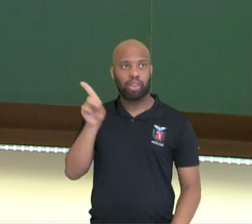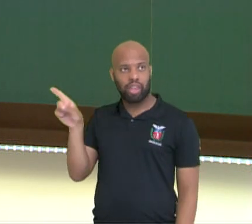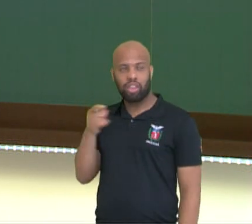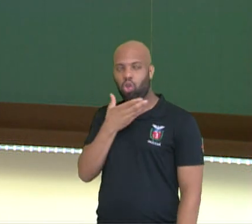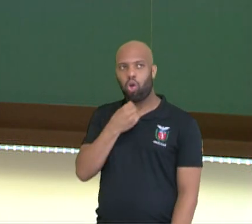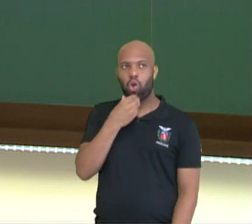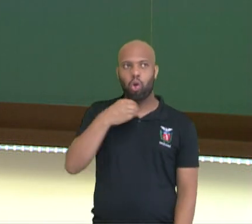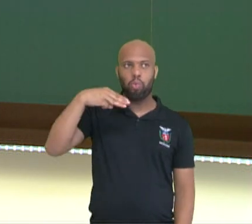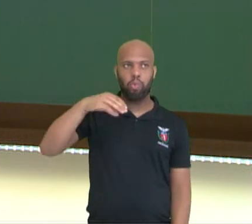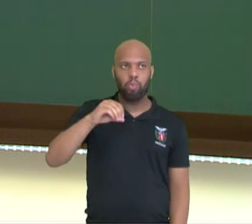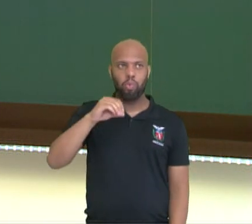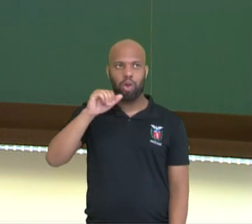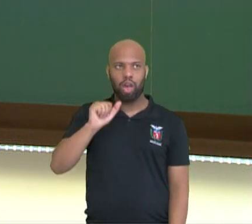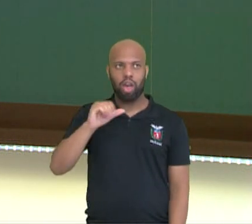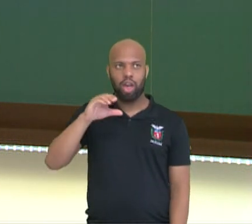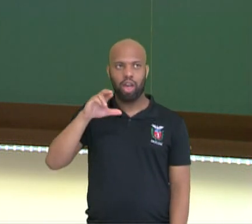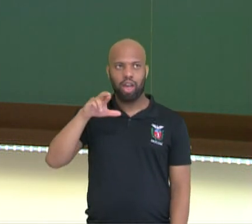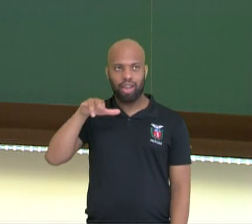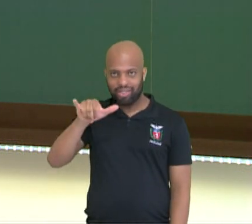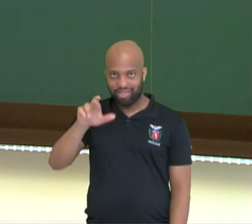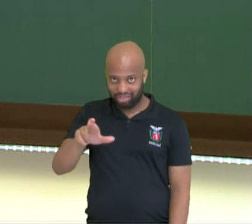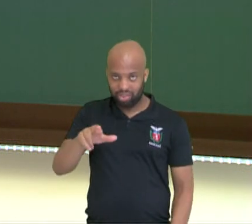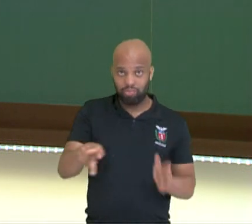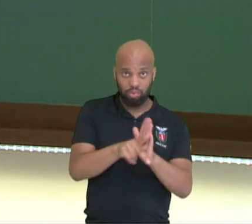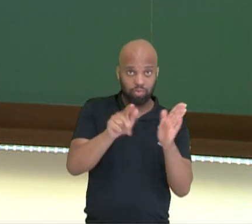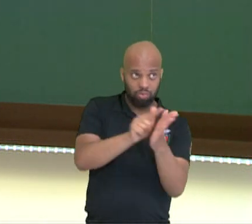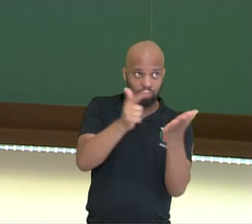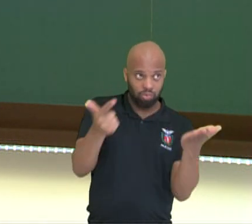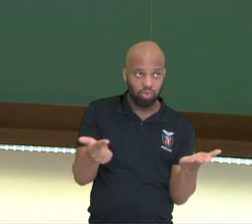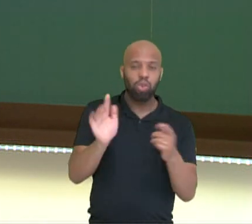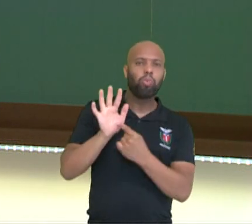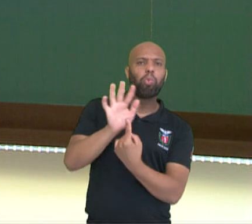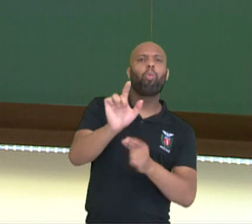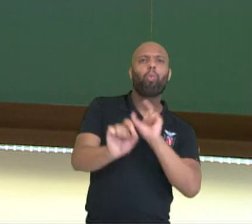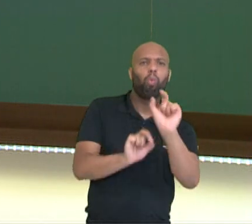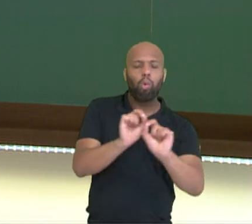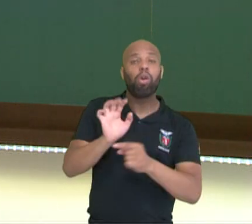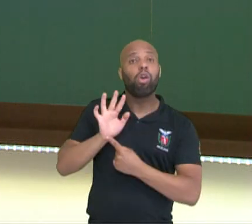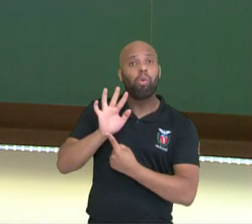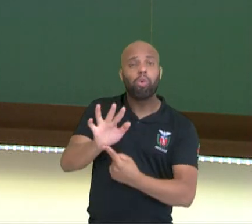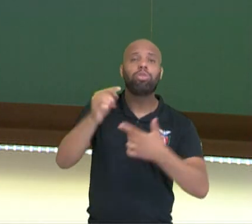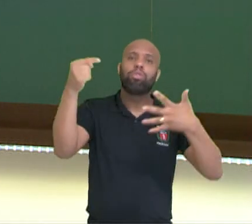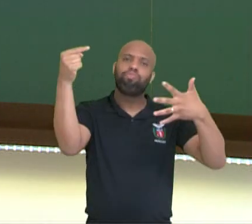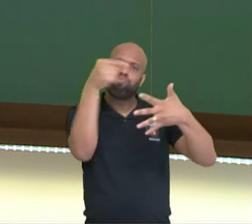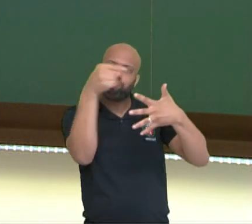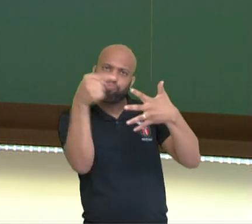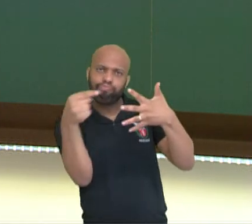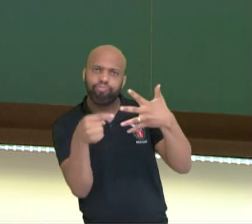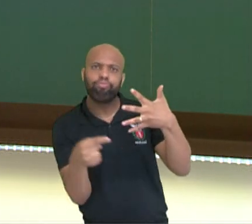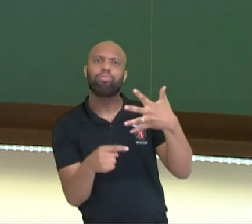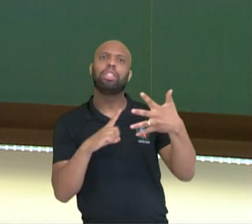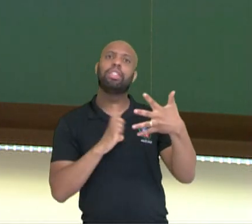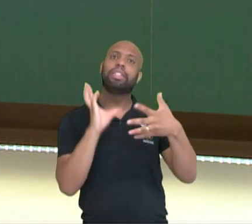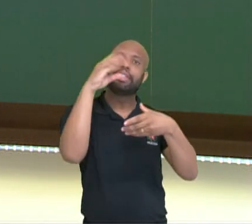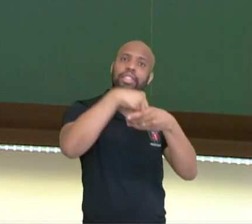A professora vai voltar aqui uns slides para mostrar para vocês o que nós fizemos até agora. Olha só.